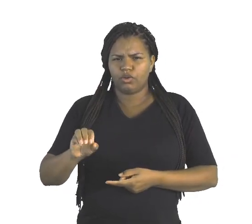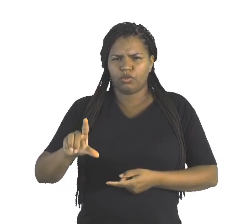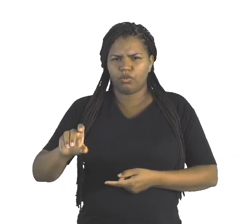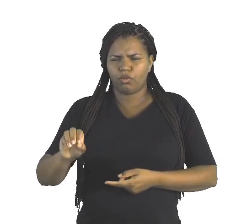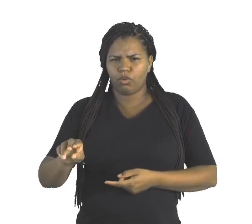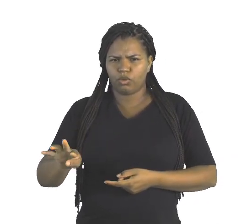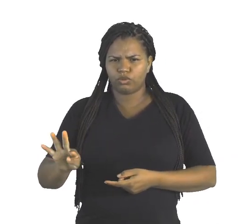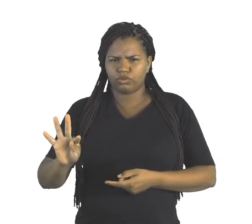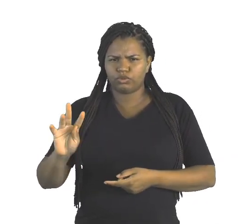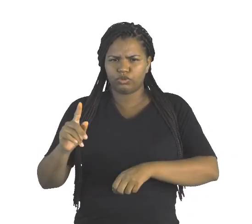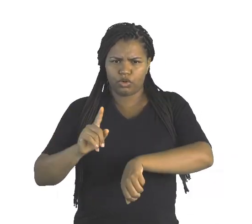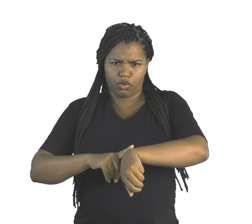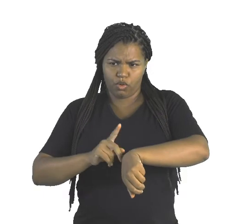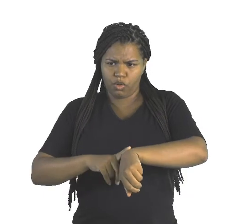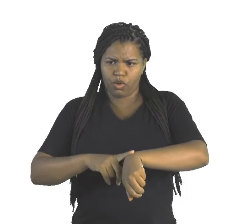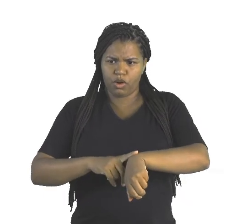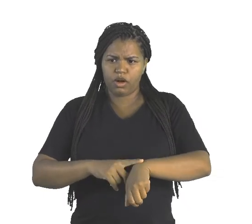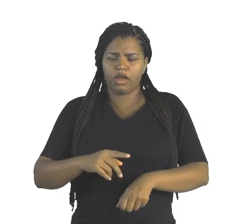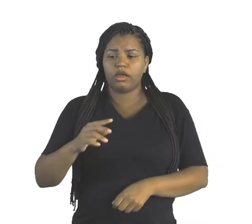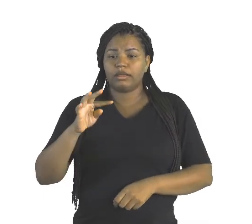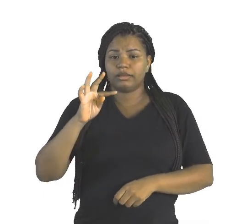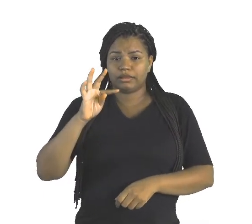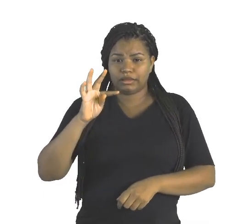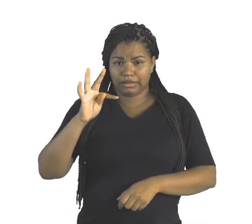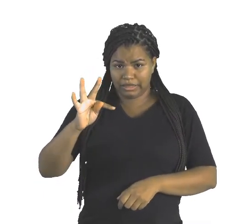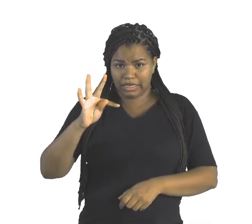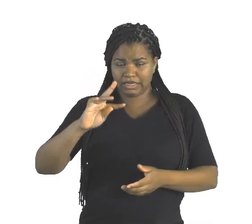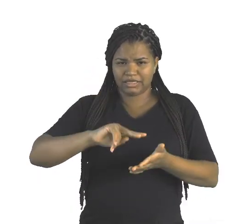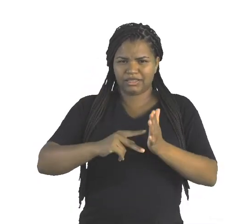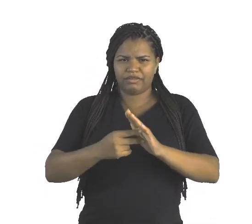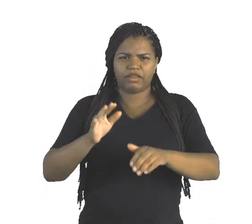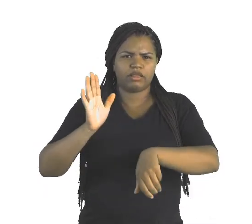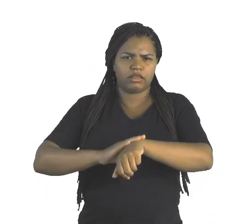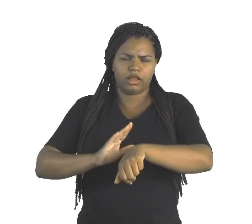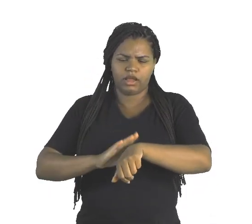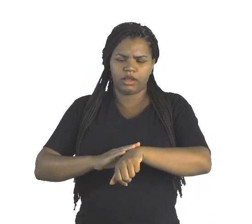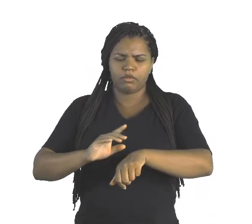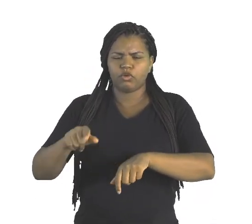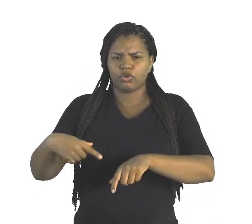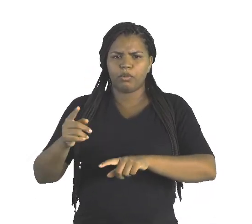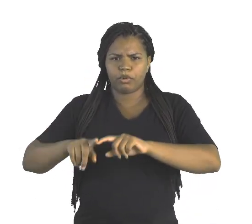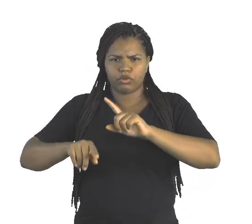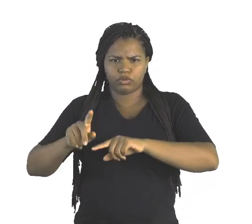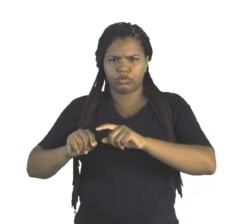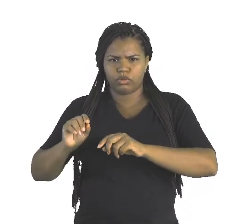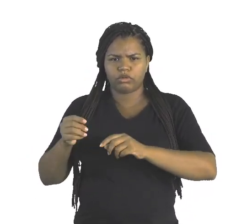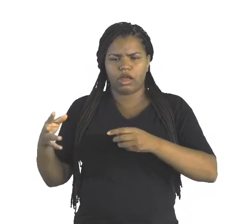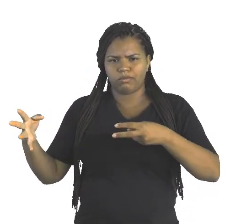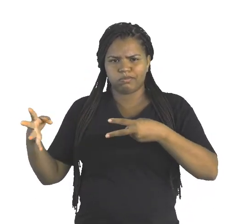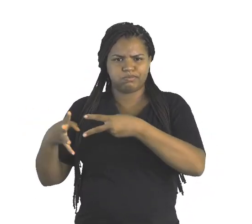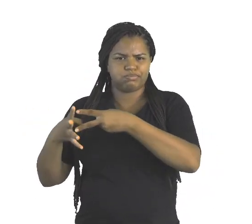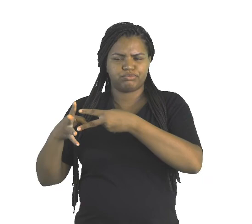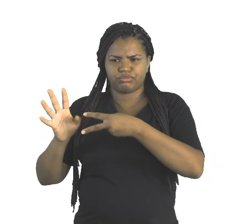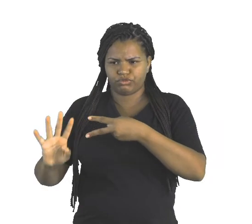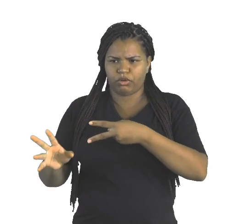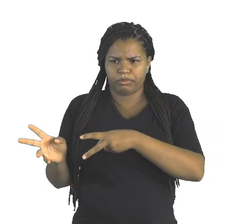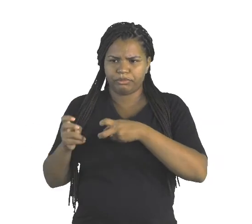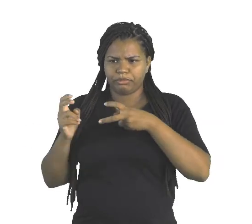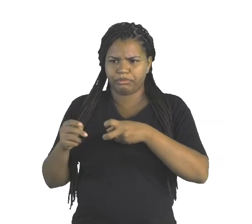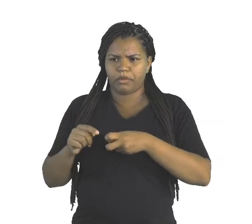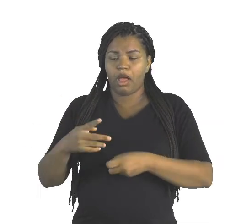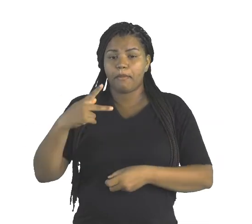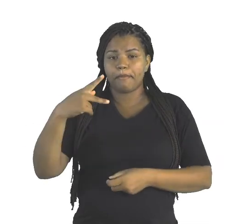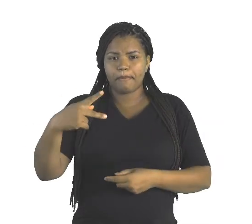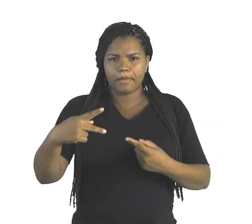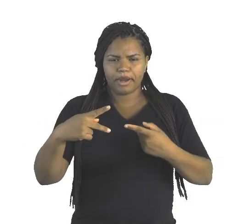tempo em que o produto permanece ligado. O P é a potência do aparelho, que é encontrado nos manuais e